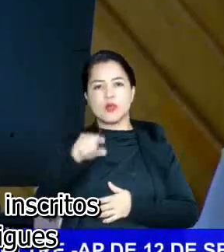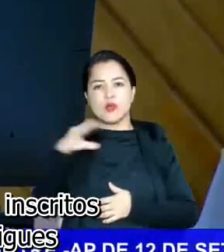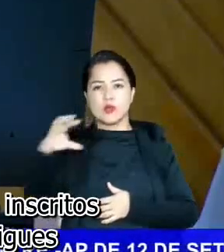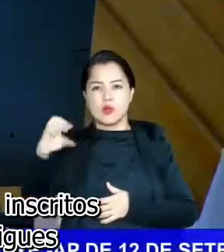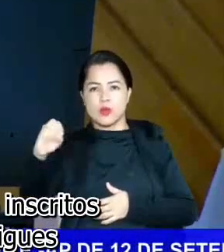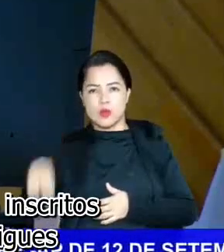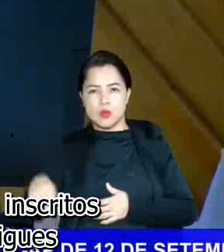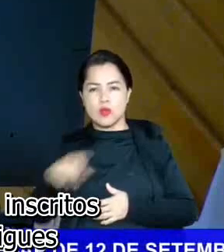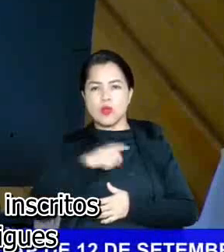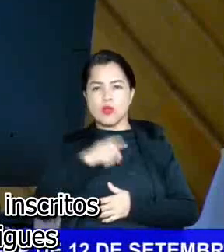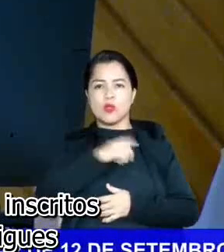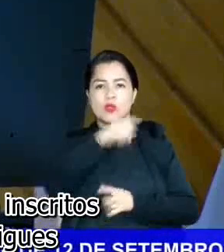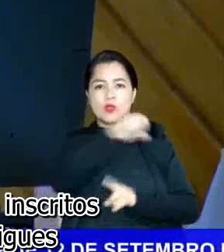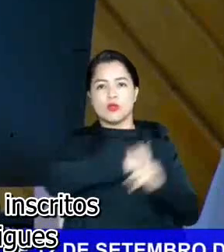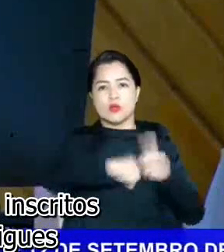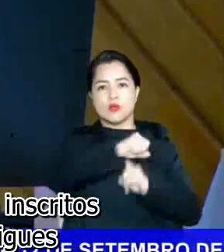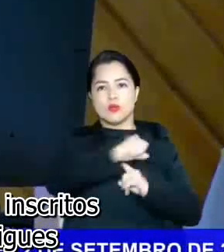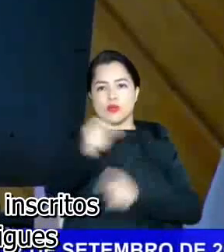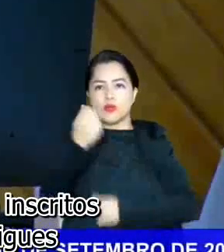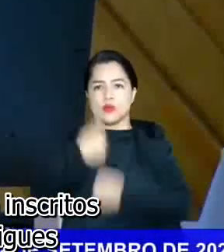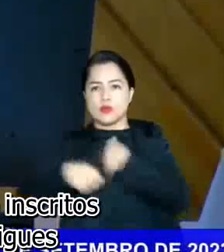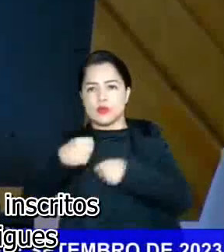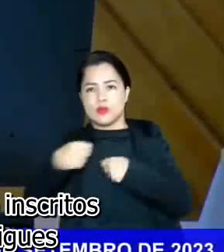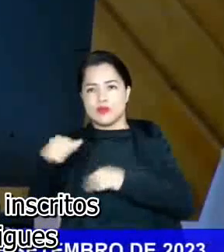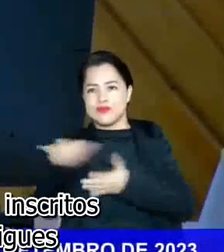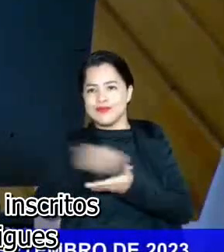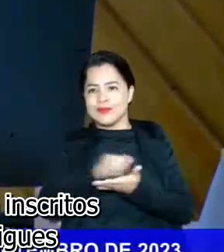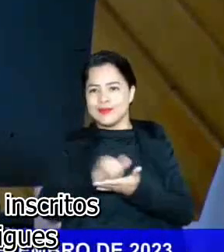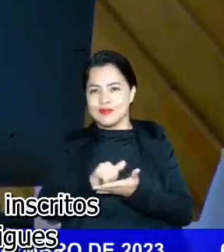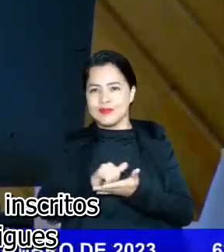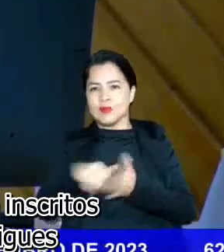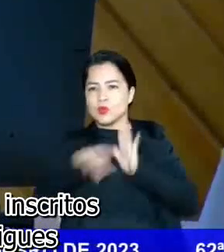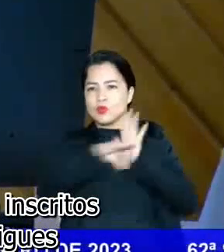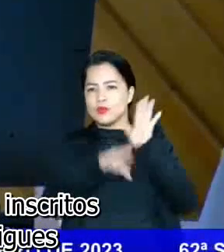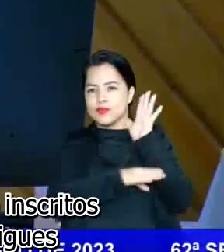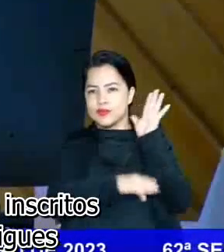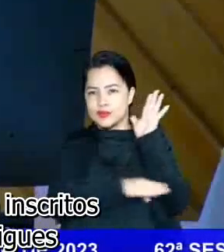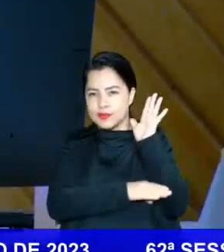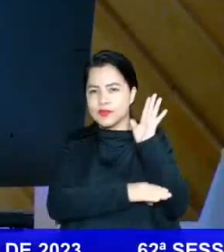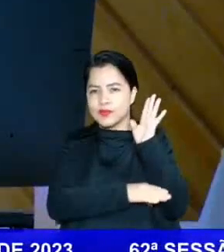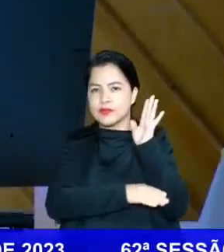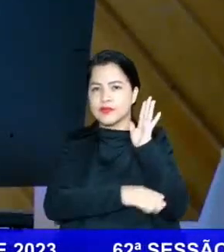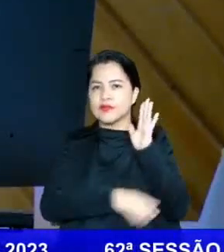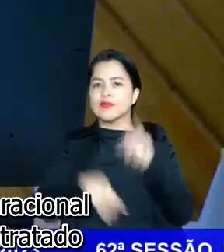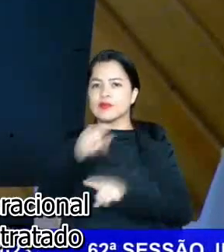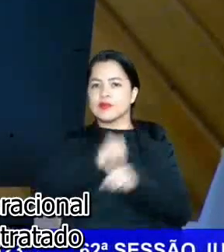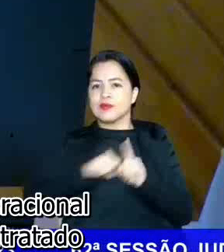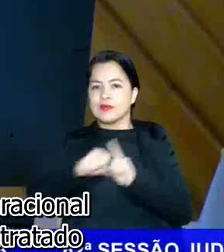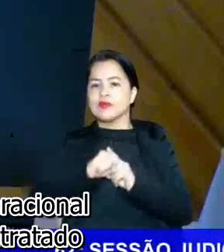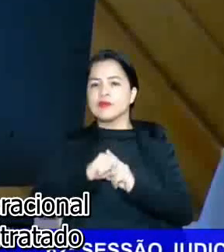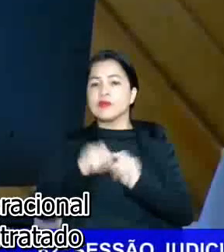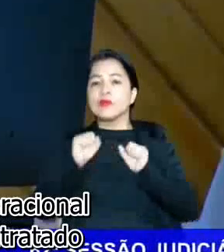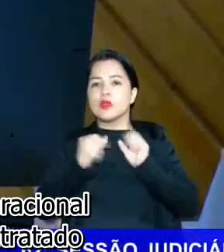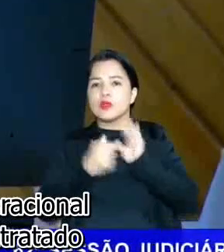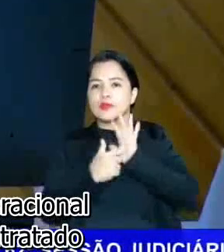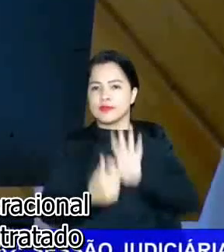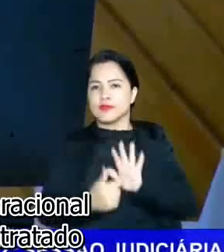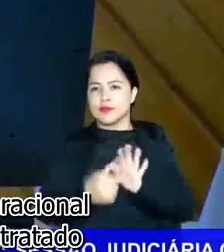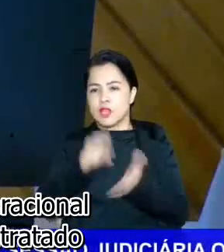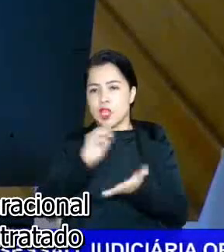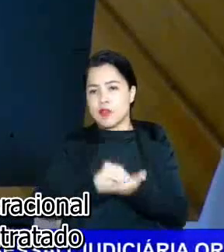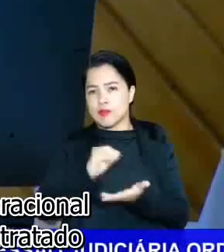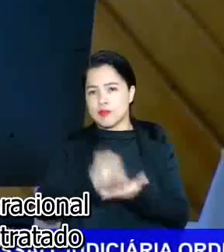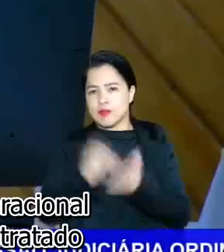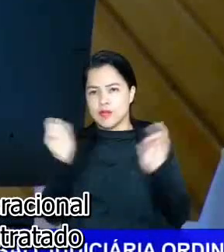administradores da primeira empresa estão inscritos em programas sociais, Idris dos Santos Rodrigues, o que pode indicar ausência